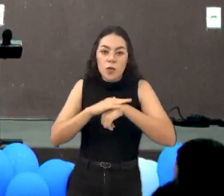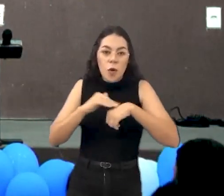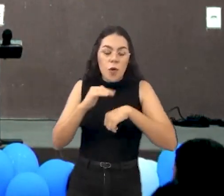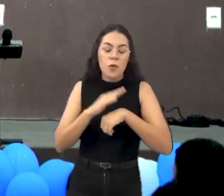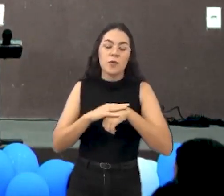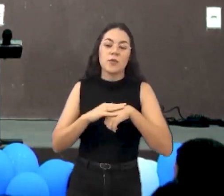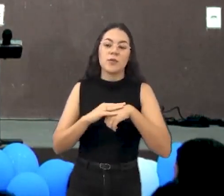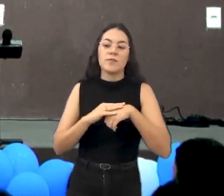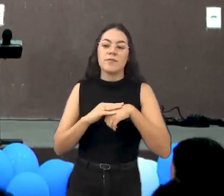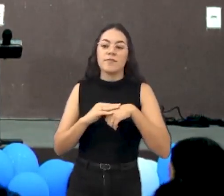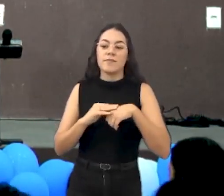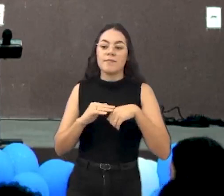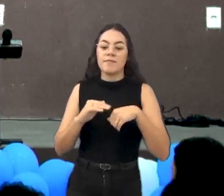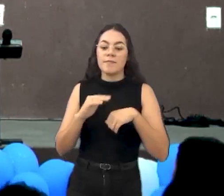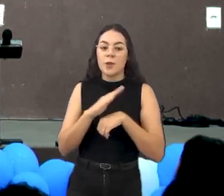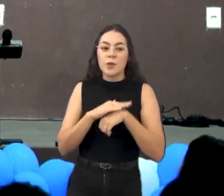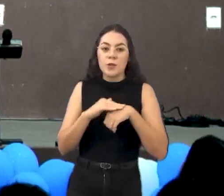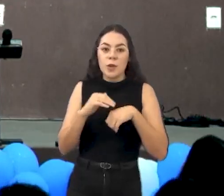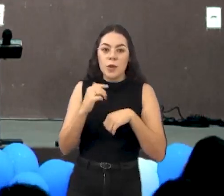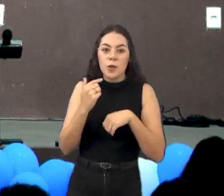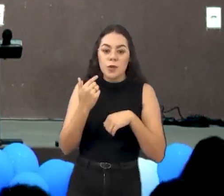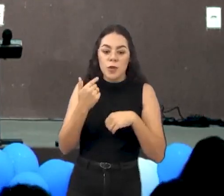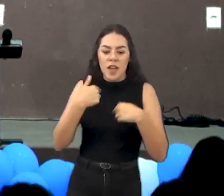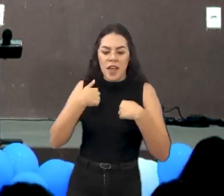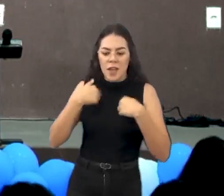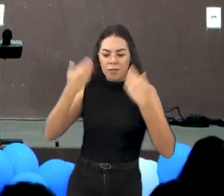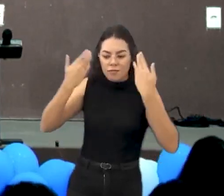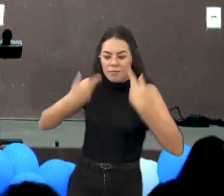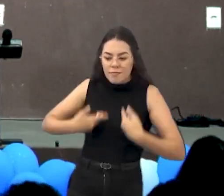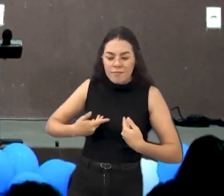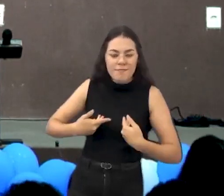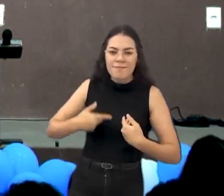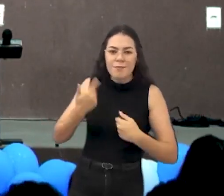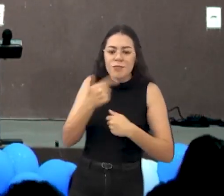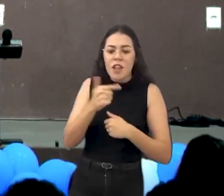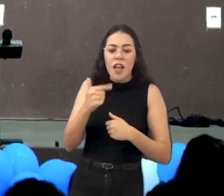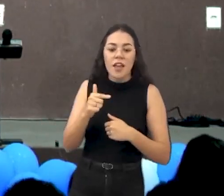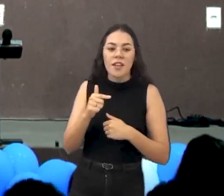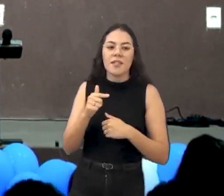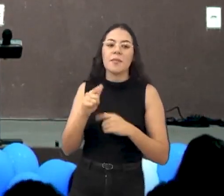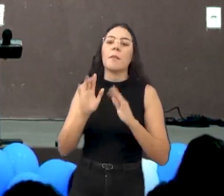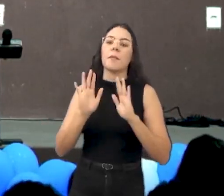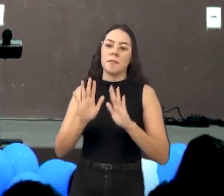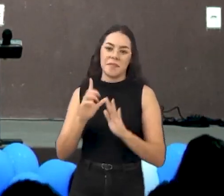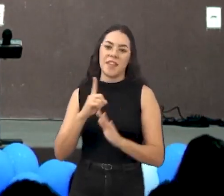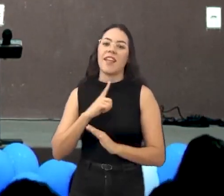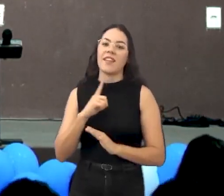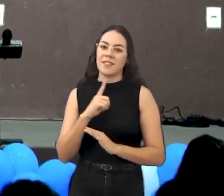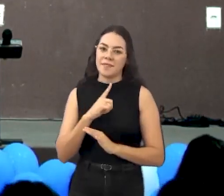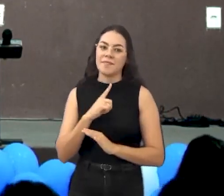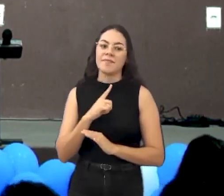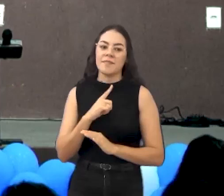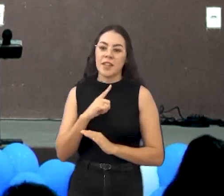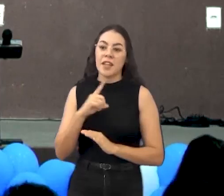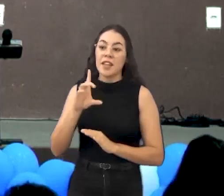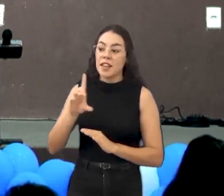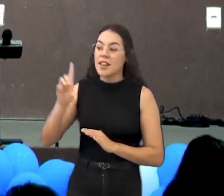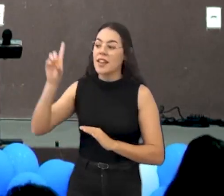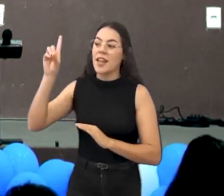consolo, não há consolo para o que eu sou. Ah, sim, você será